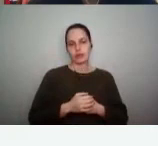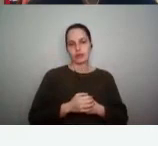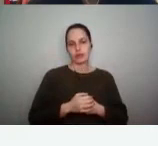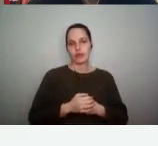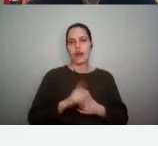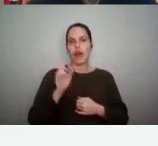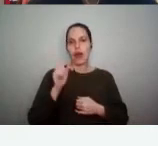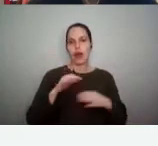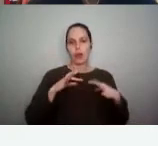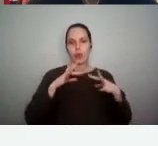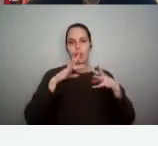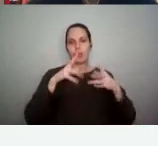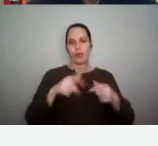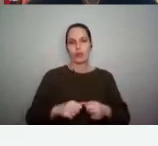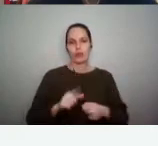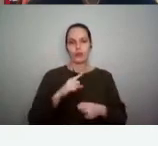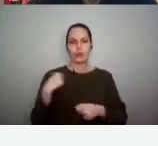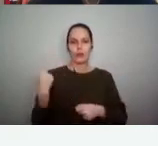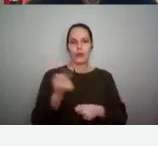desafios.